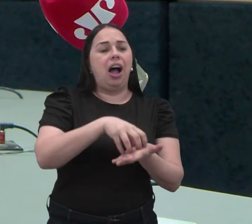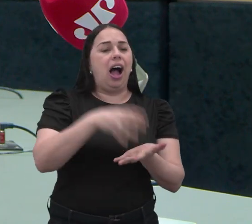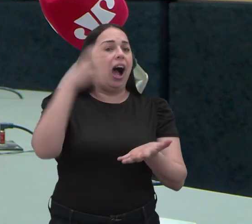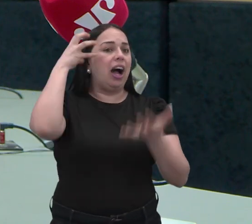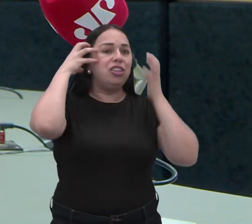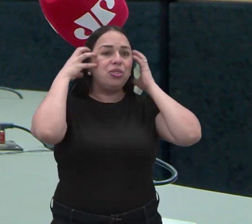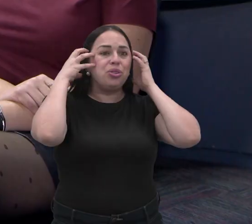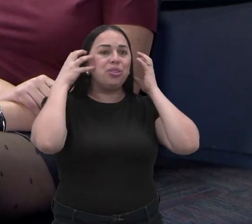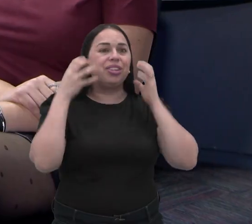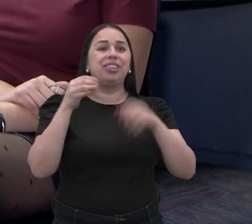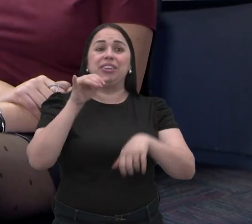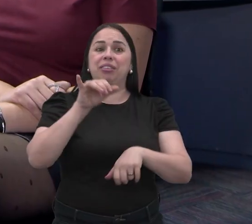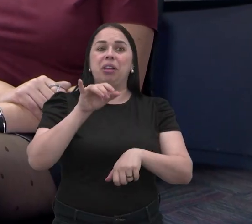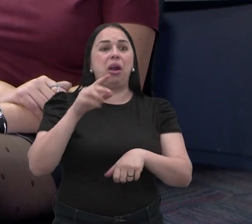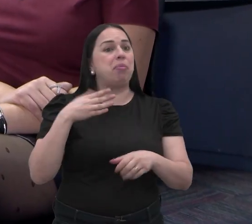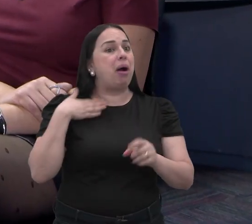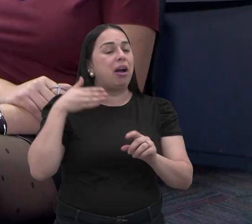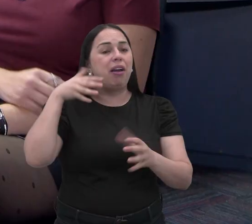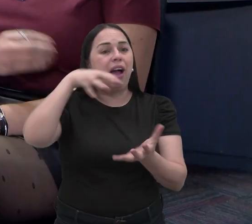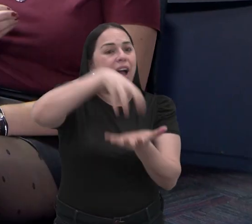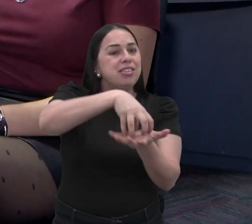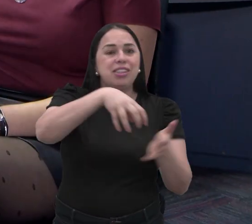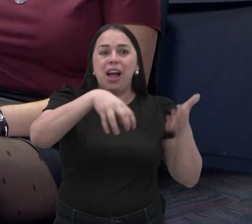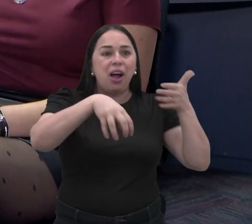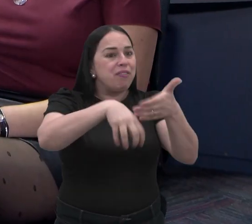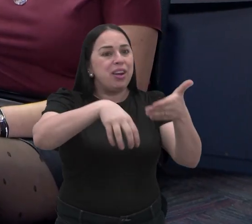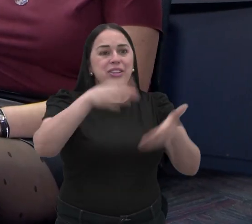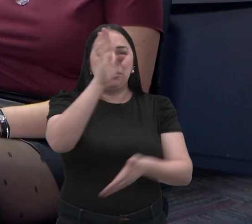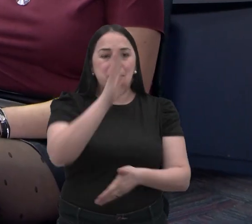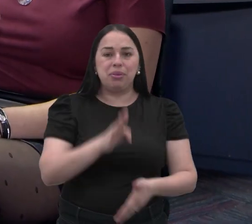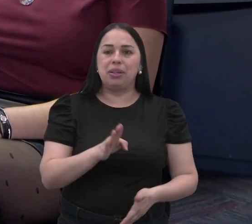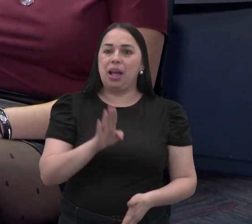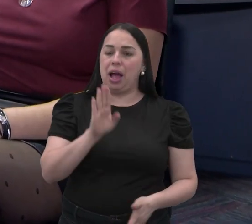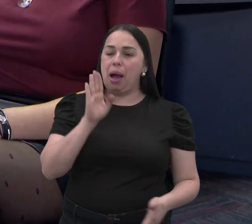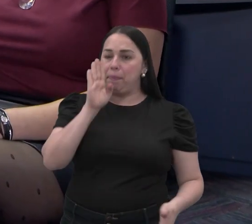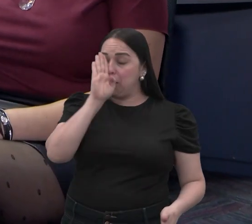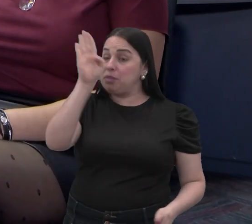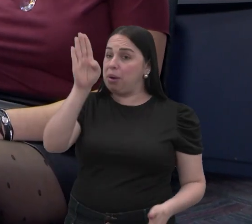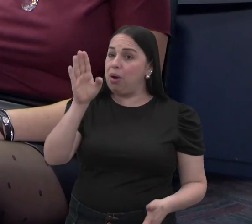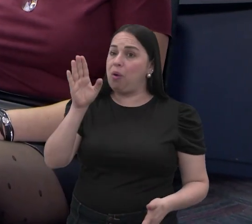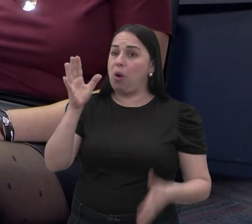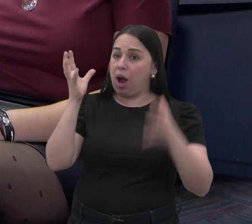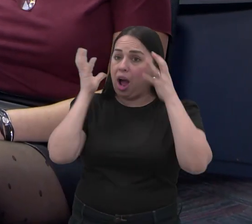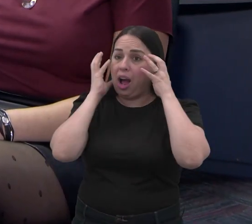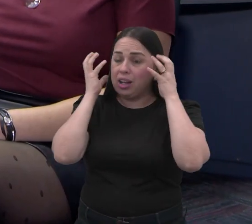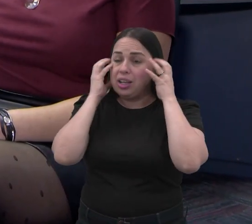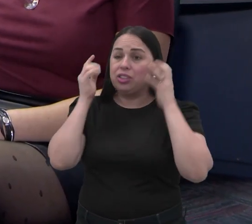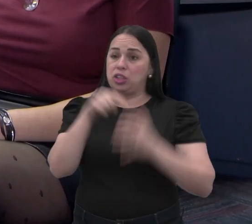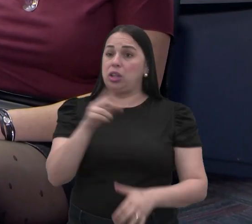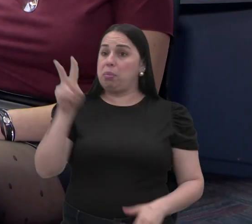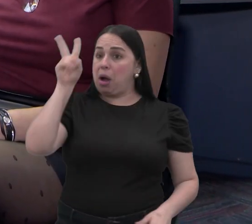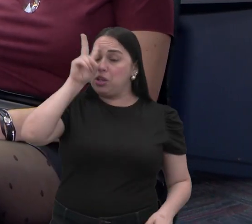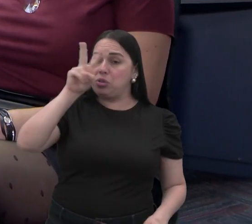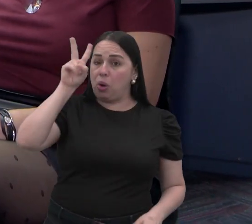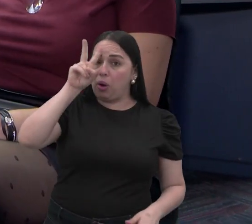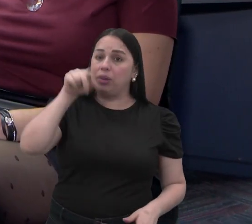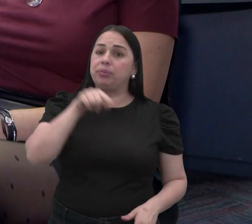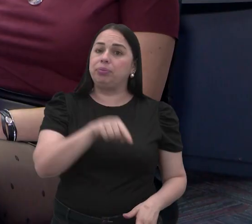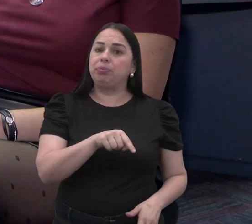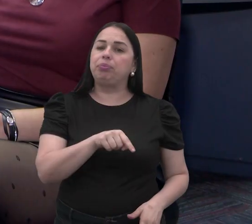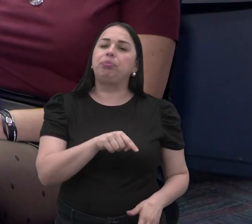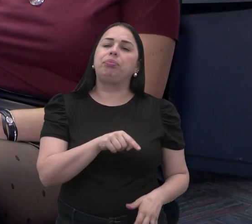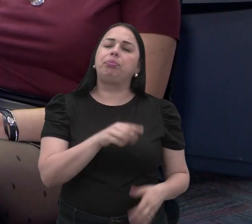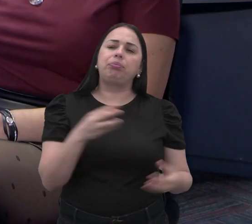era a referência do Brasil, né? Sim, uma das principais rádios mesmo que fizeram, né, história realmente no nosso país.